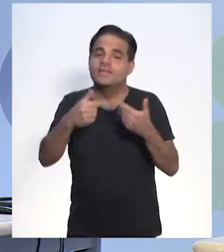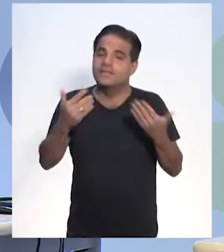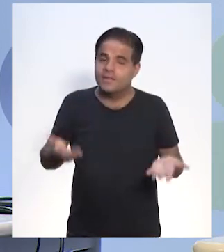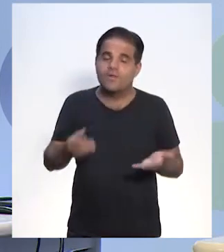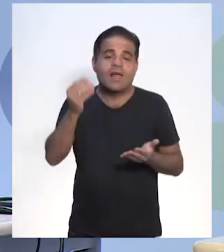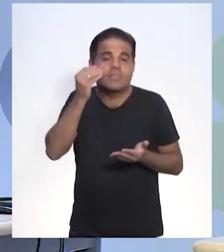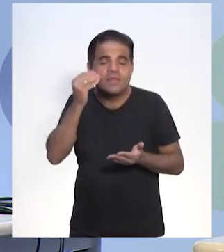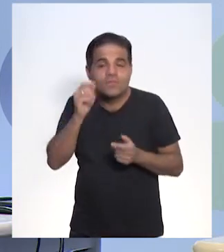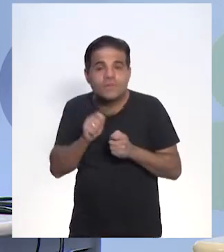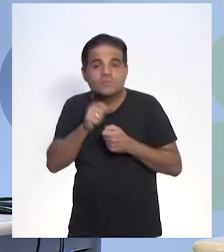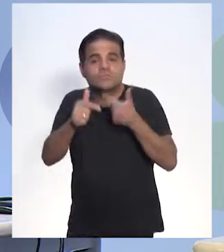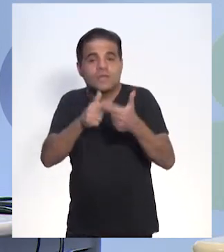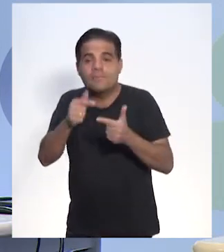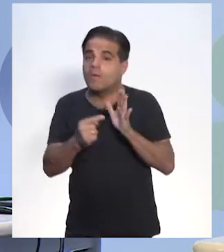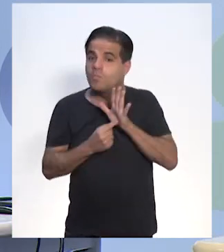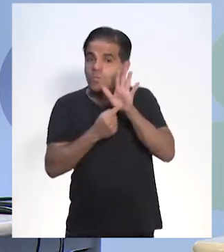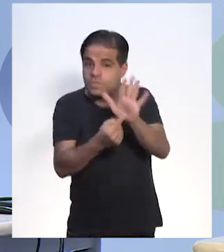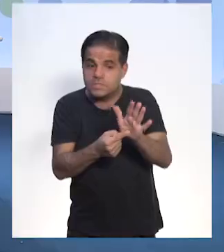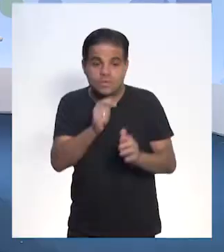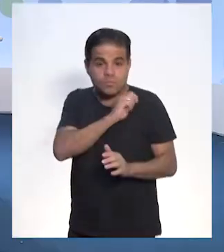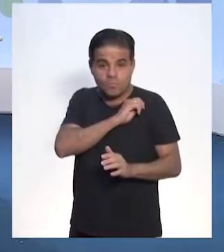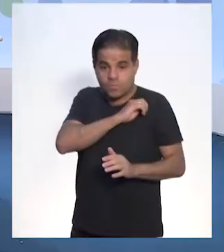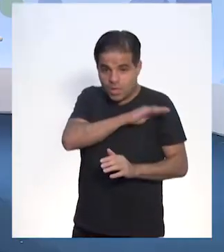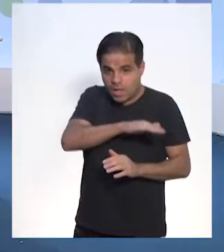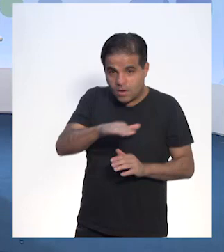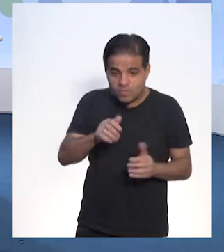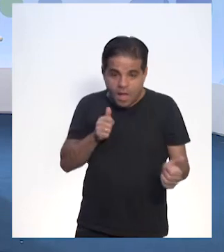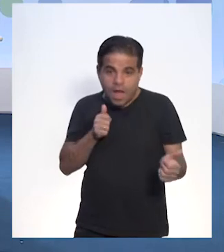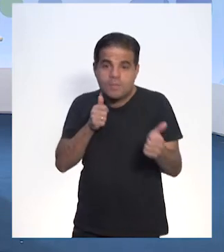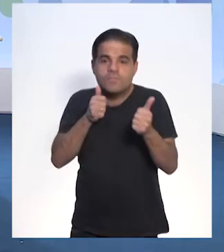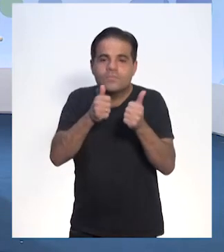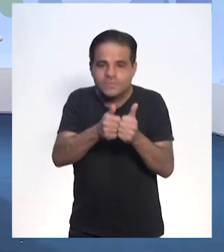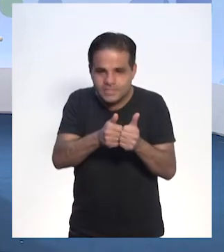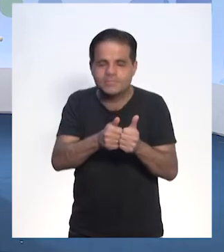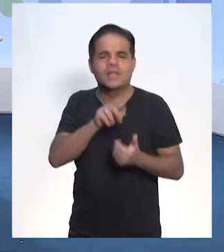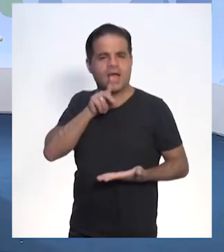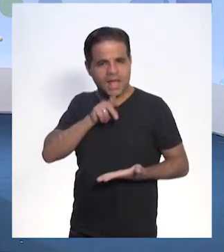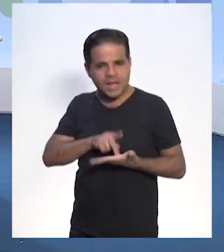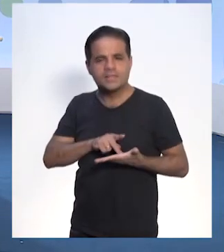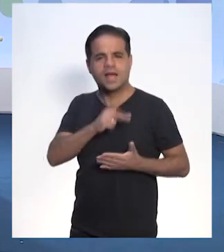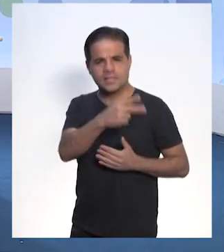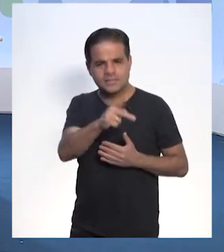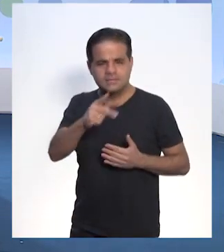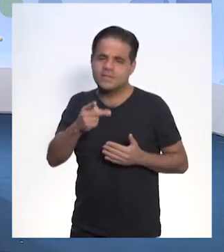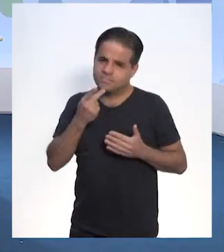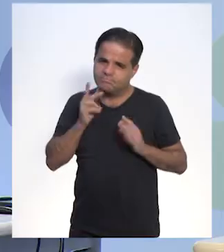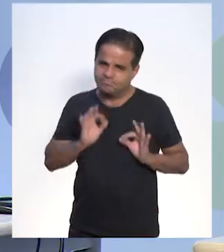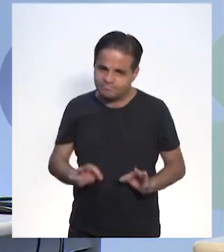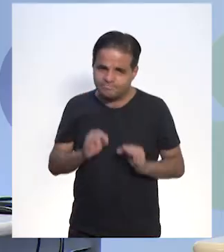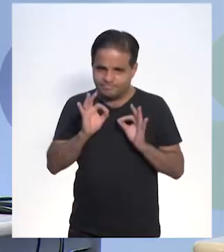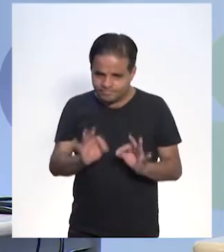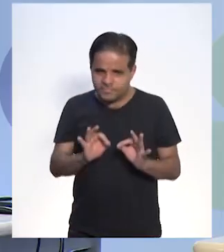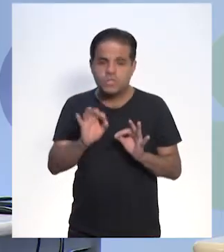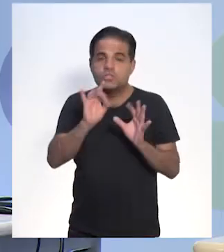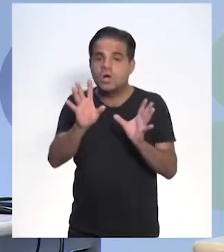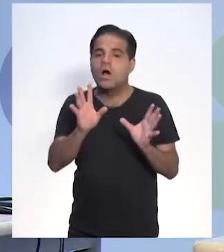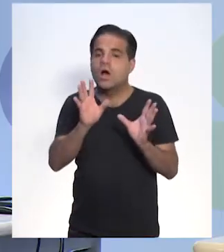teve uma professora que fez um trabalho incrível fazendo crônicas em cima desse filme, você já viu? Que